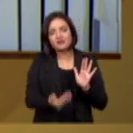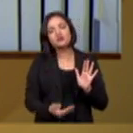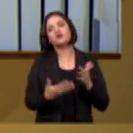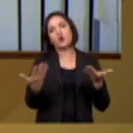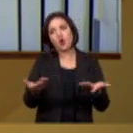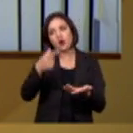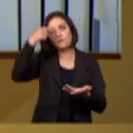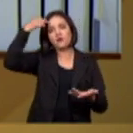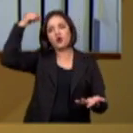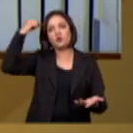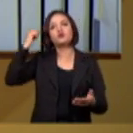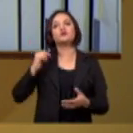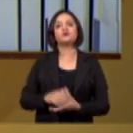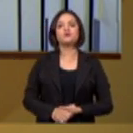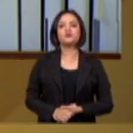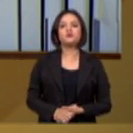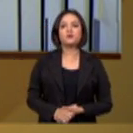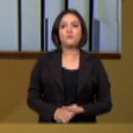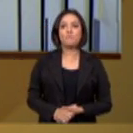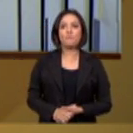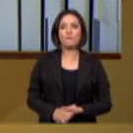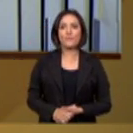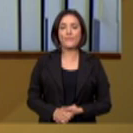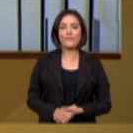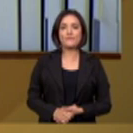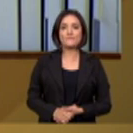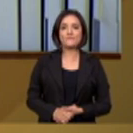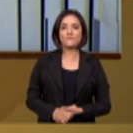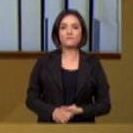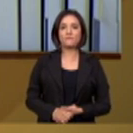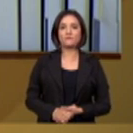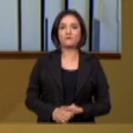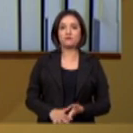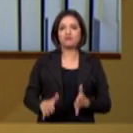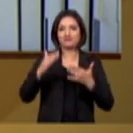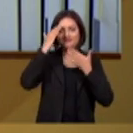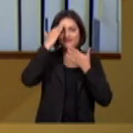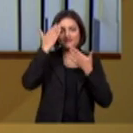a prova músculos roberto carlos obrigado presidente